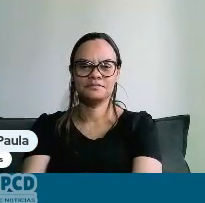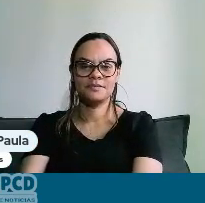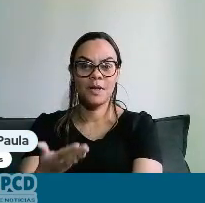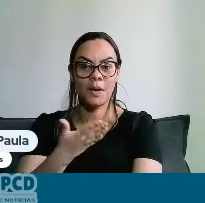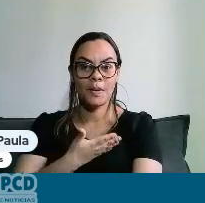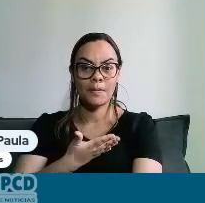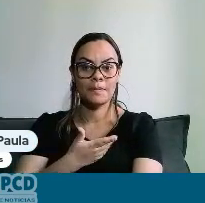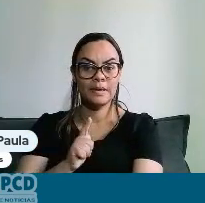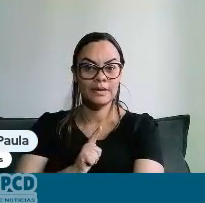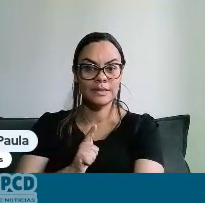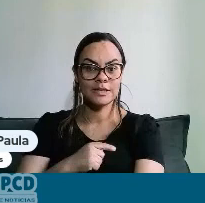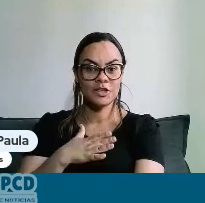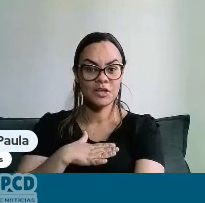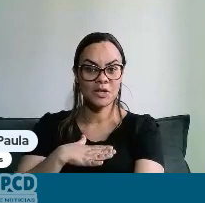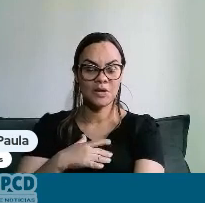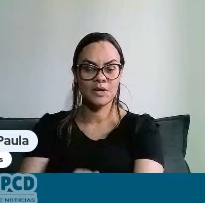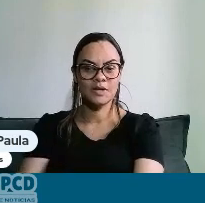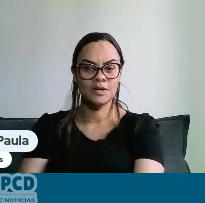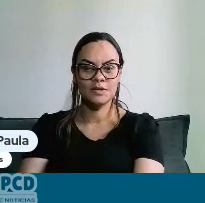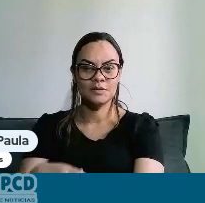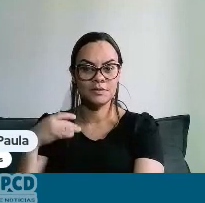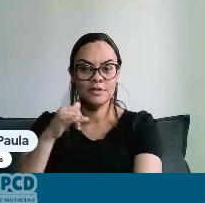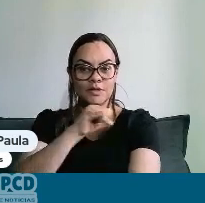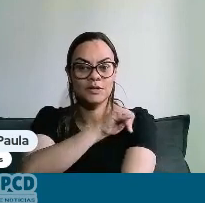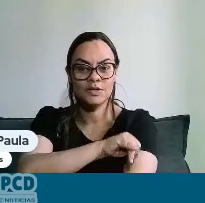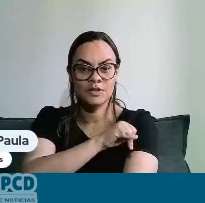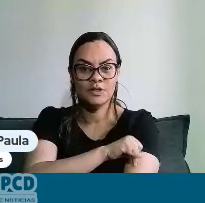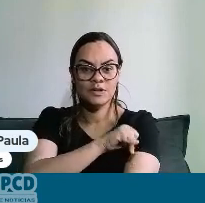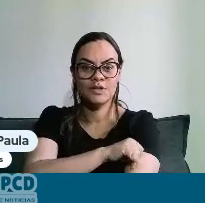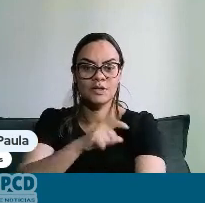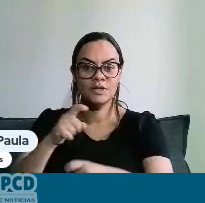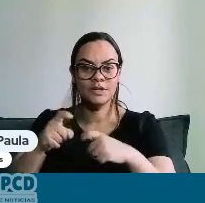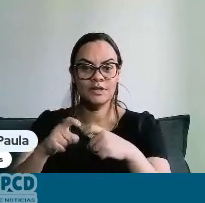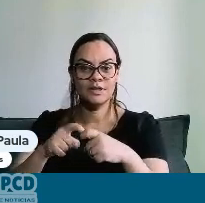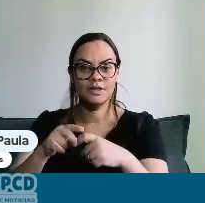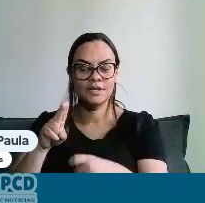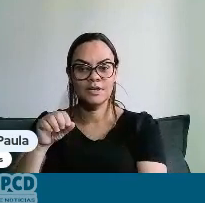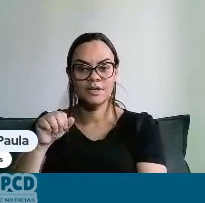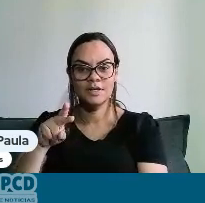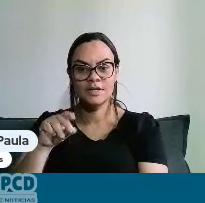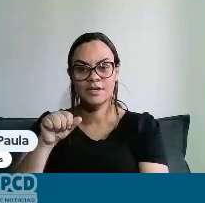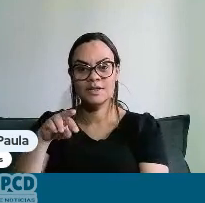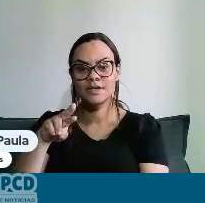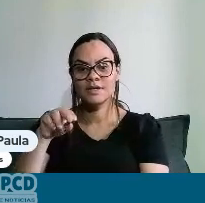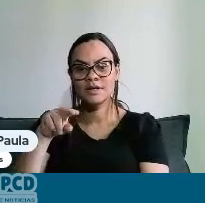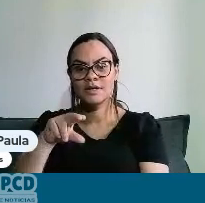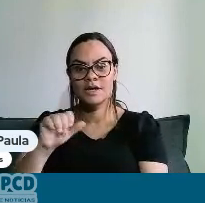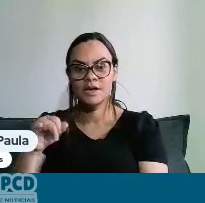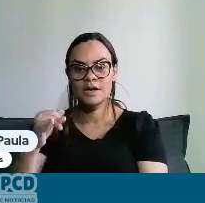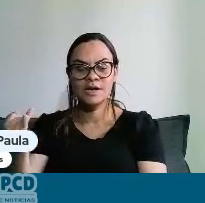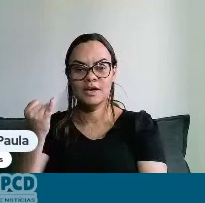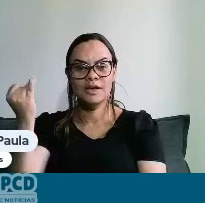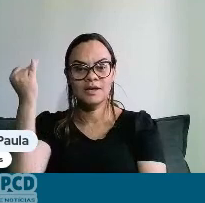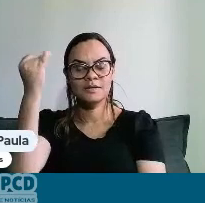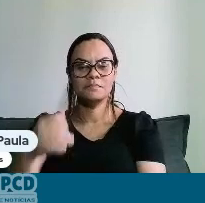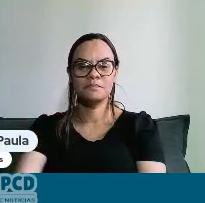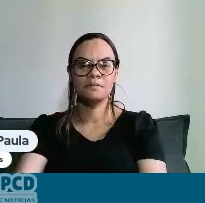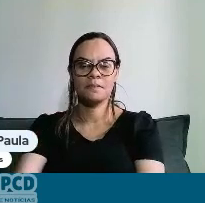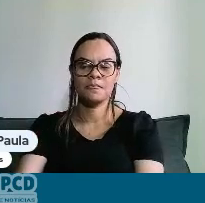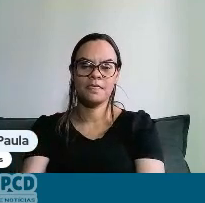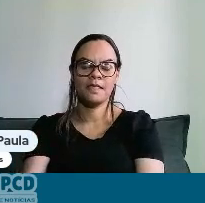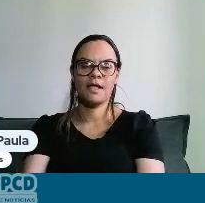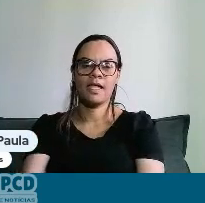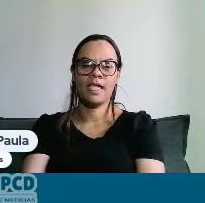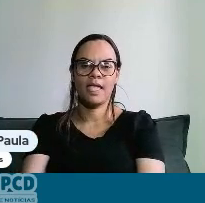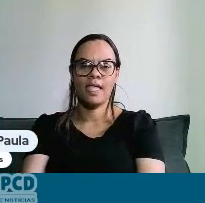meu, amigão mesmo, ele é lá do Rio de Janeiro, doutor, o nome dele mudou até o nome dele para Edson da creatinina. É tão importante que o exame é. Né? E